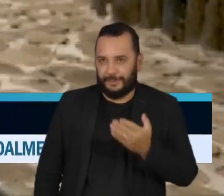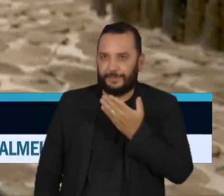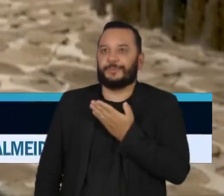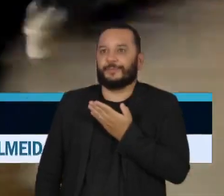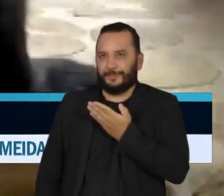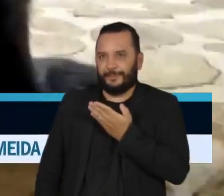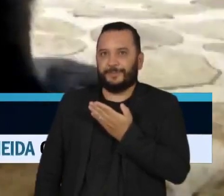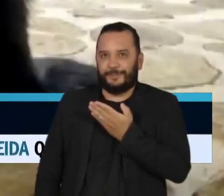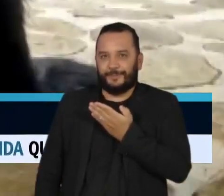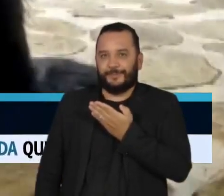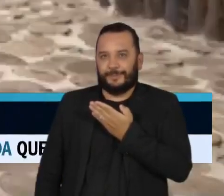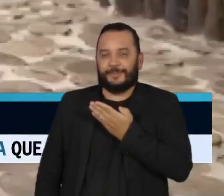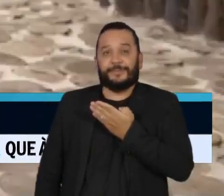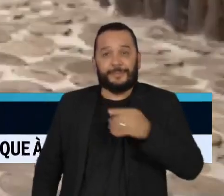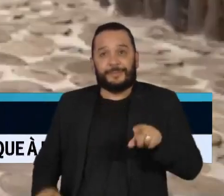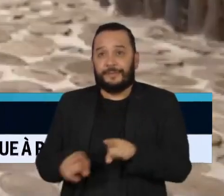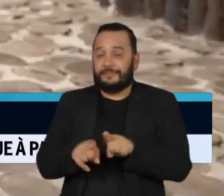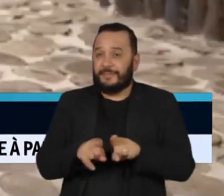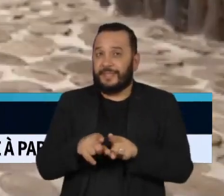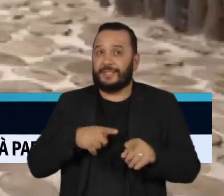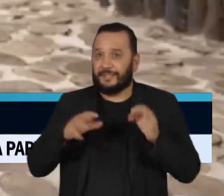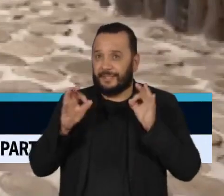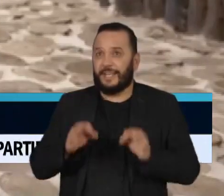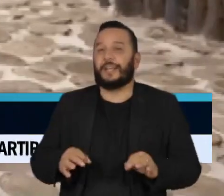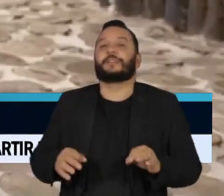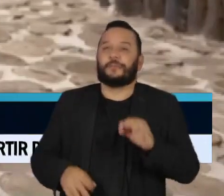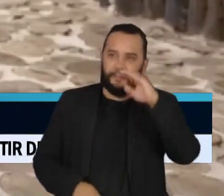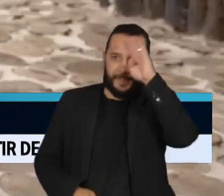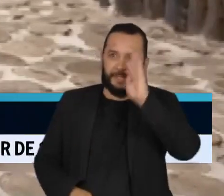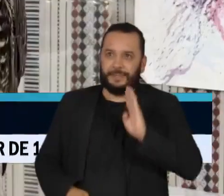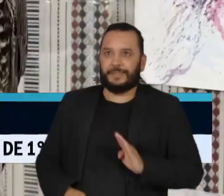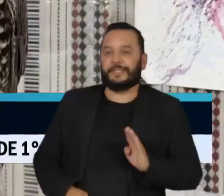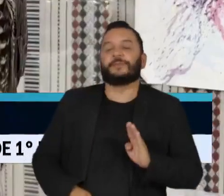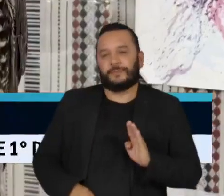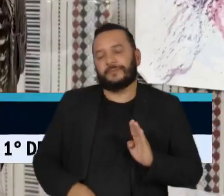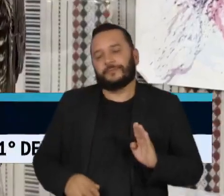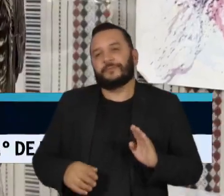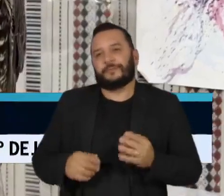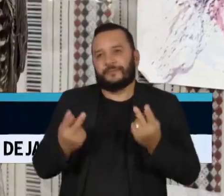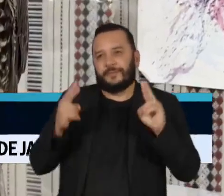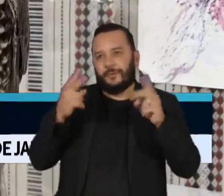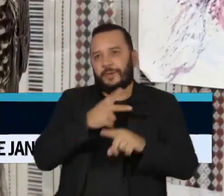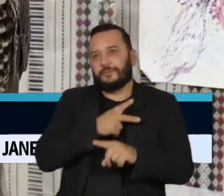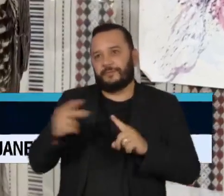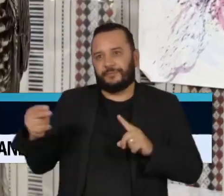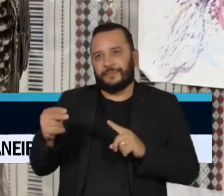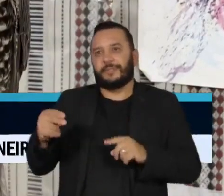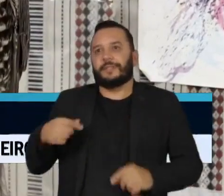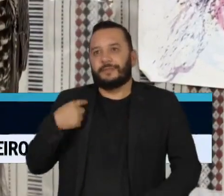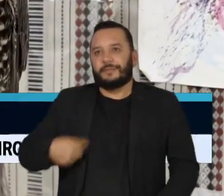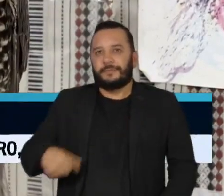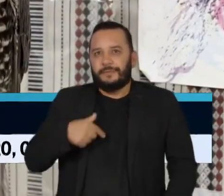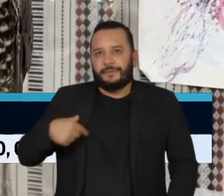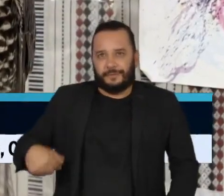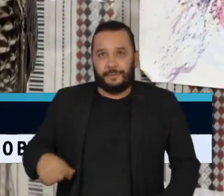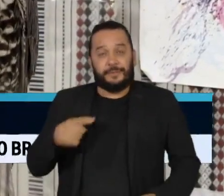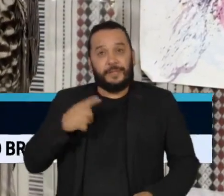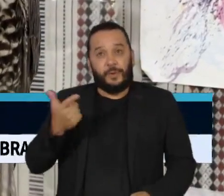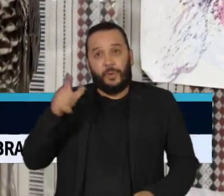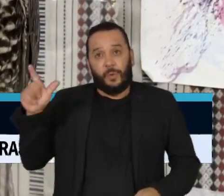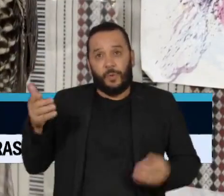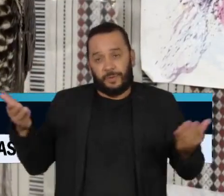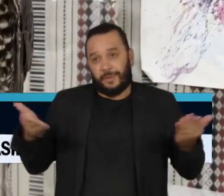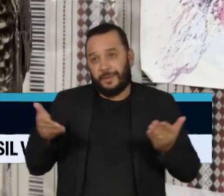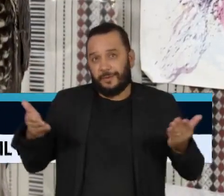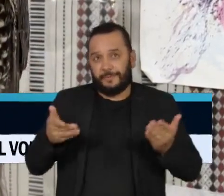Brasil e a Sérvia e acertou novamente na vitória brasileira sobre a Suíça além dos pandas um outro animal que vem fazendo parte dessa brincadeira